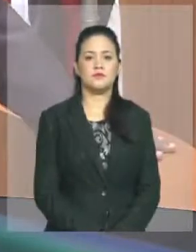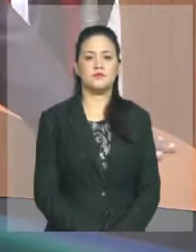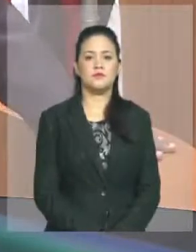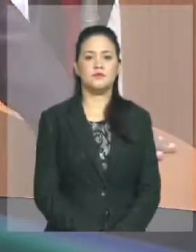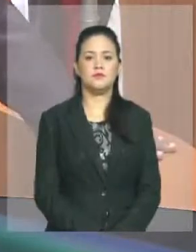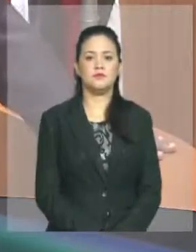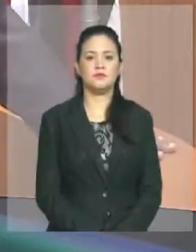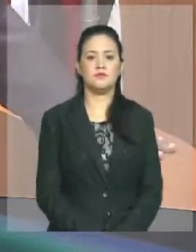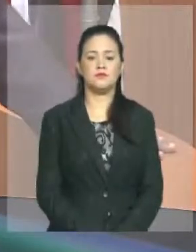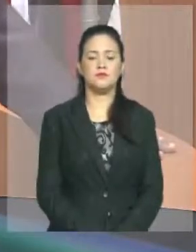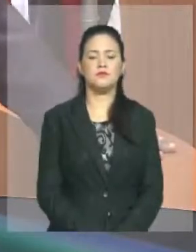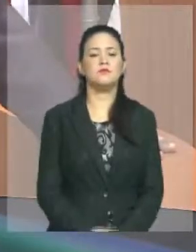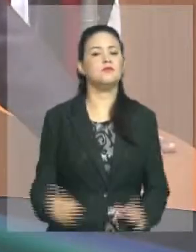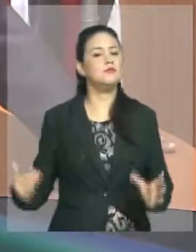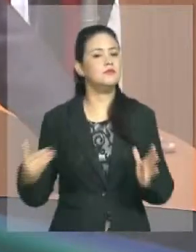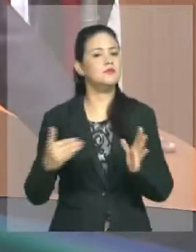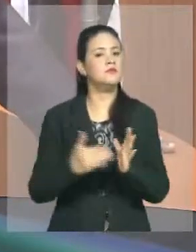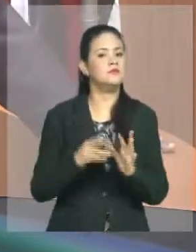questionei no final